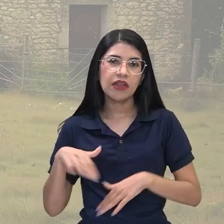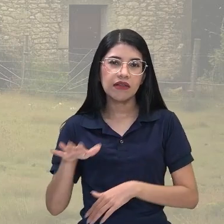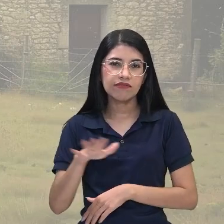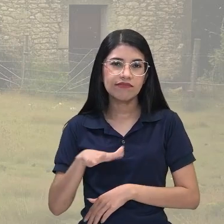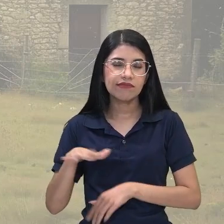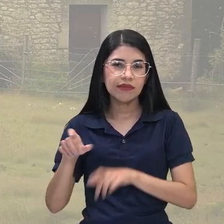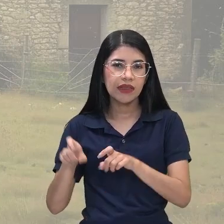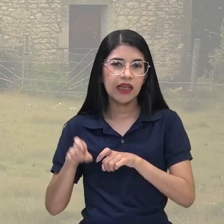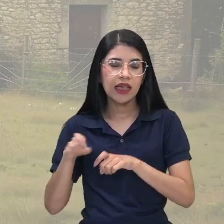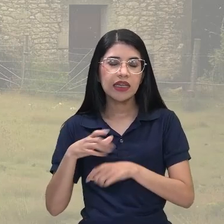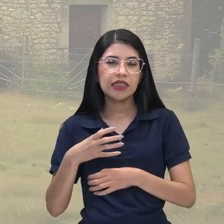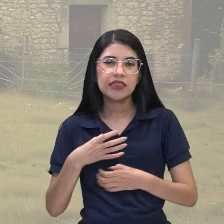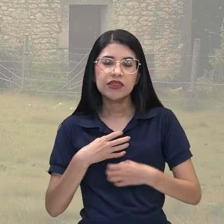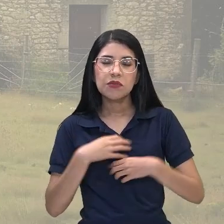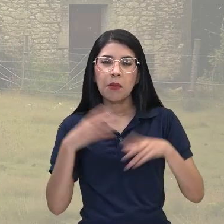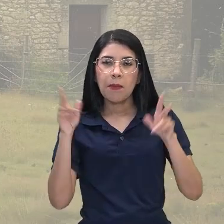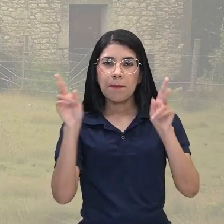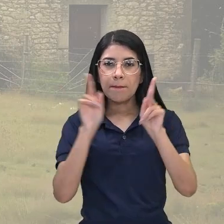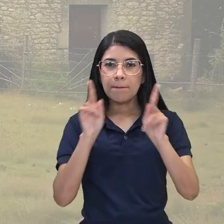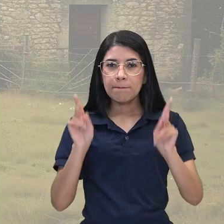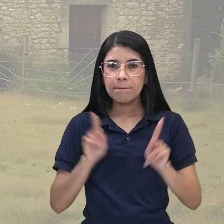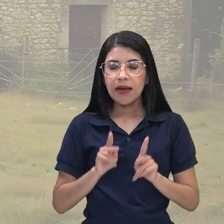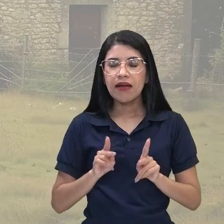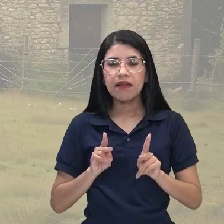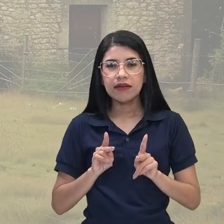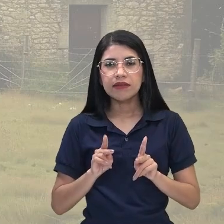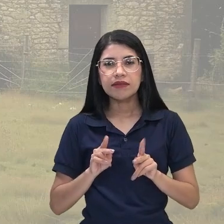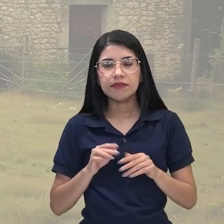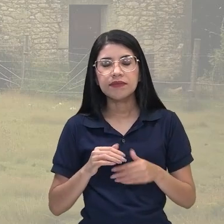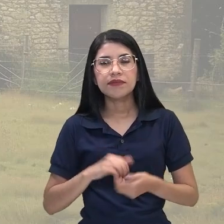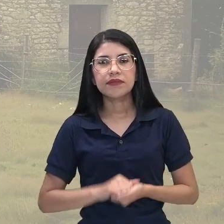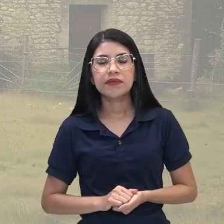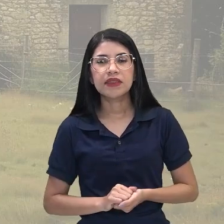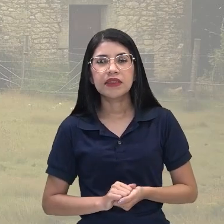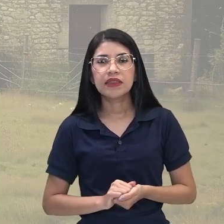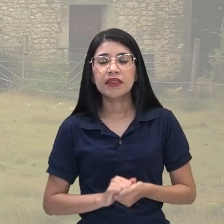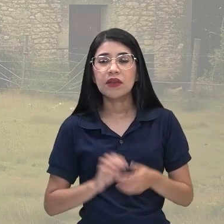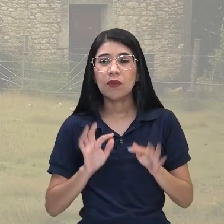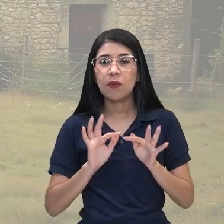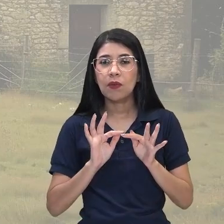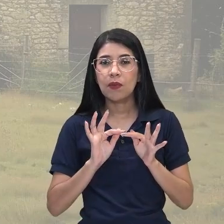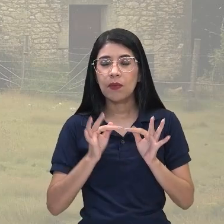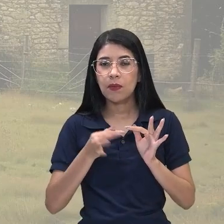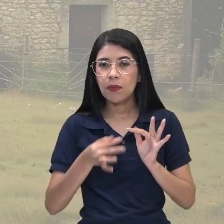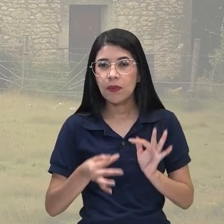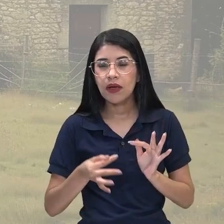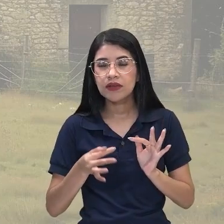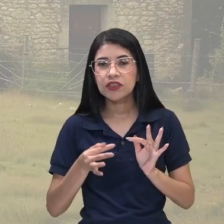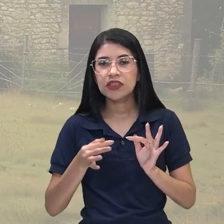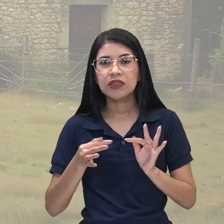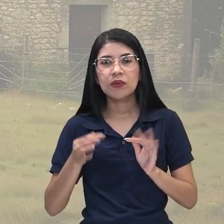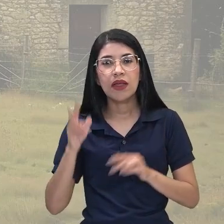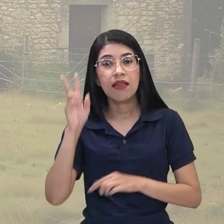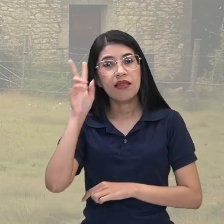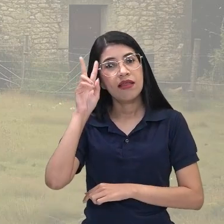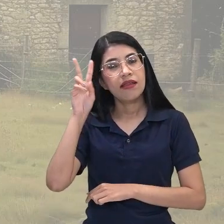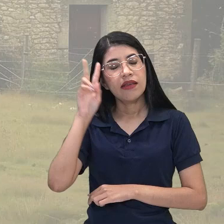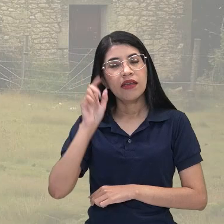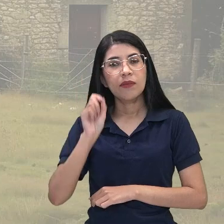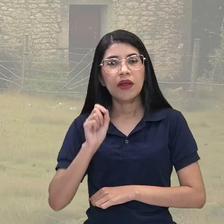de muita paz, de muita harmonia. Então, falou em arcadismo, fala-se